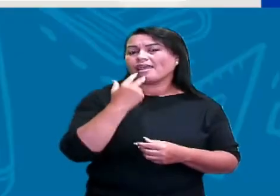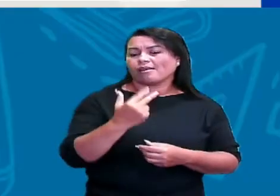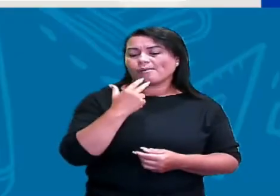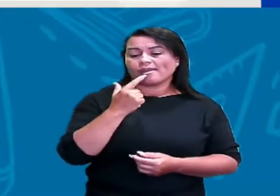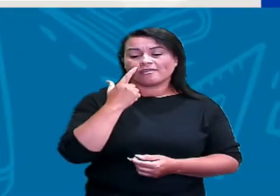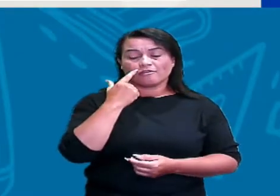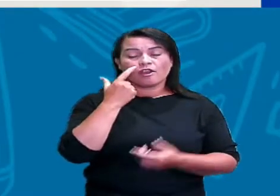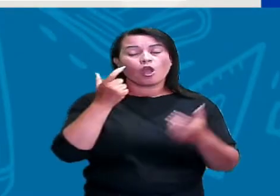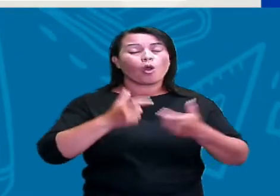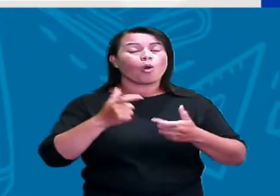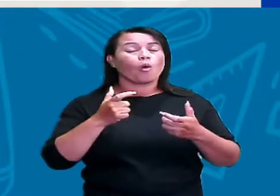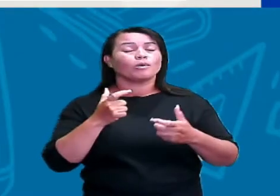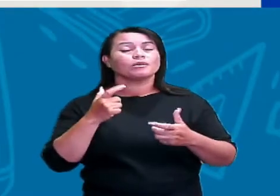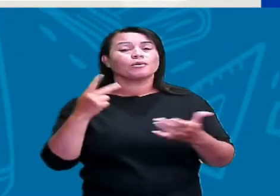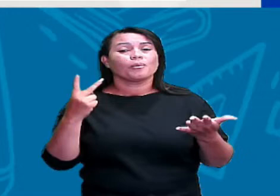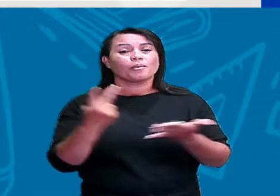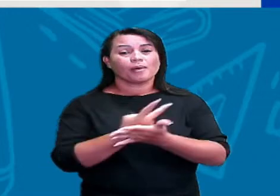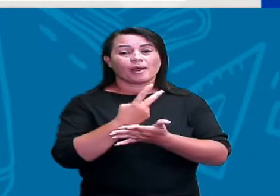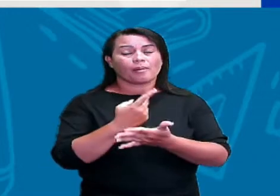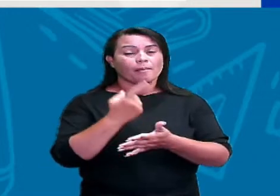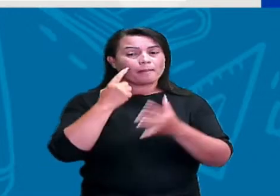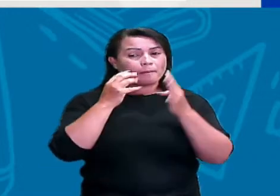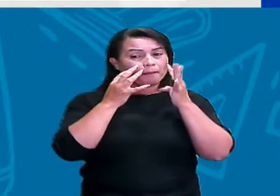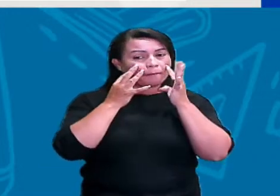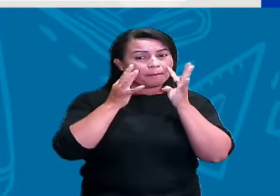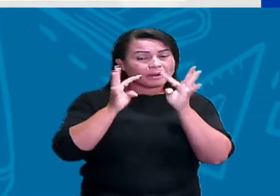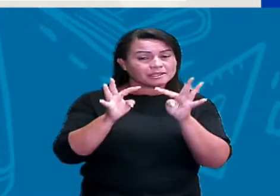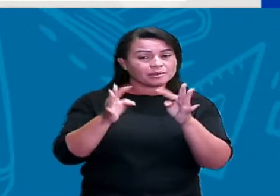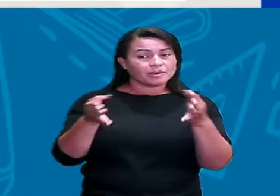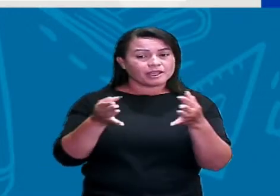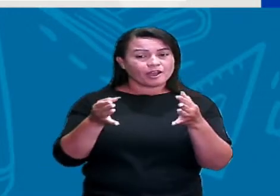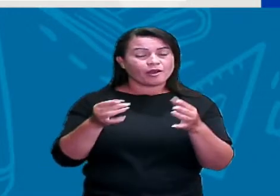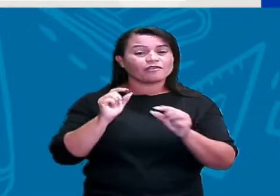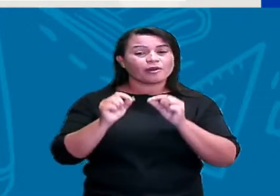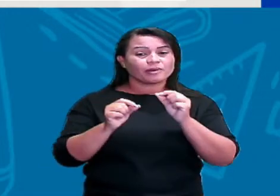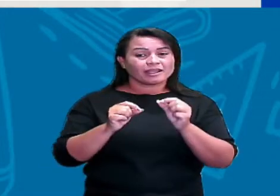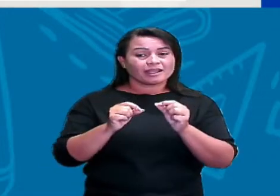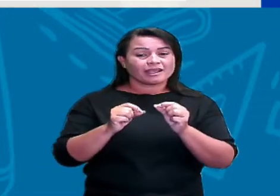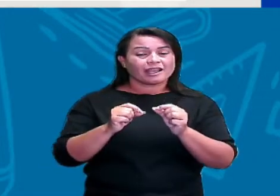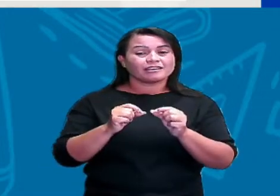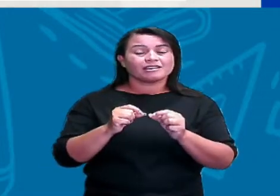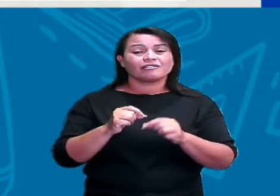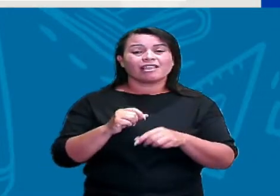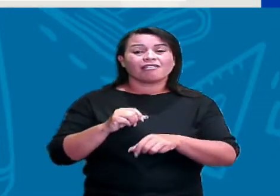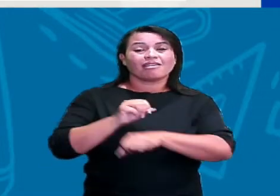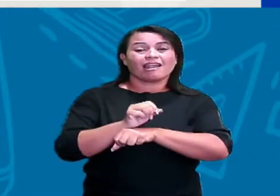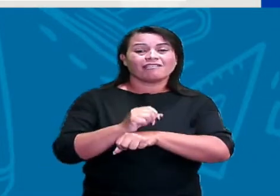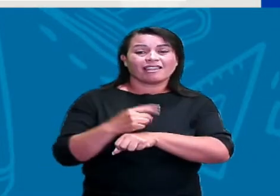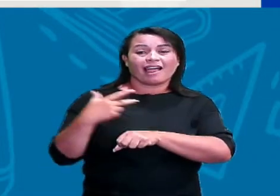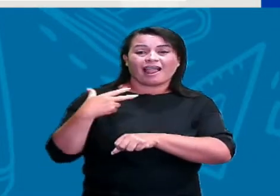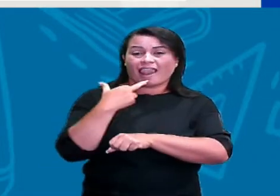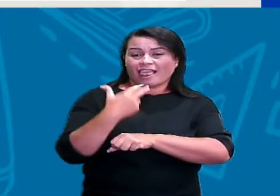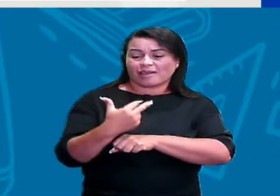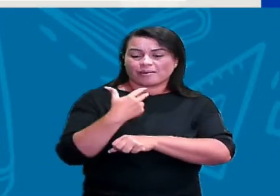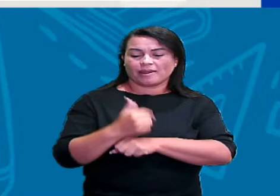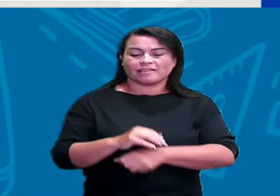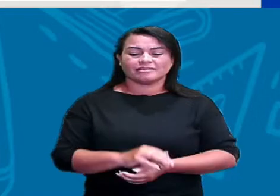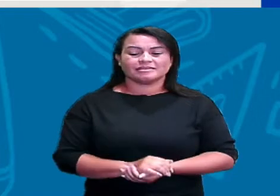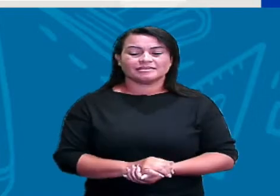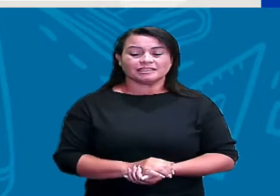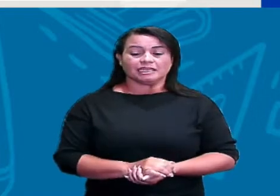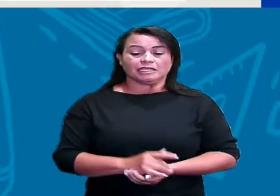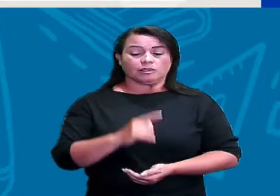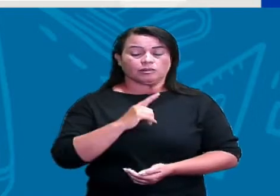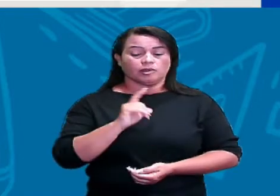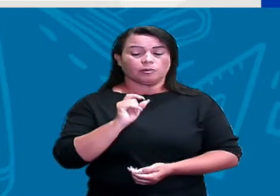atenção, que agora a gente vai travar nossa língua, dar um nó agora na nossa língua. Olha só. Então, eu